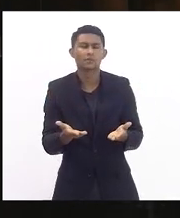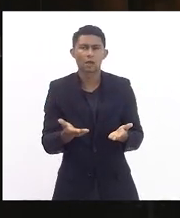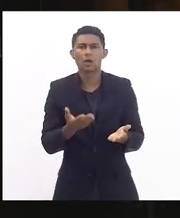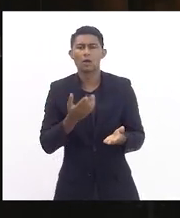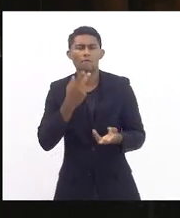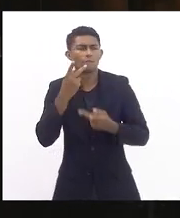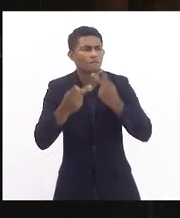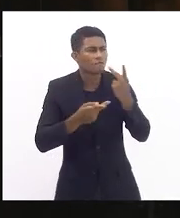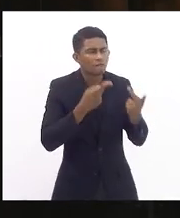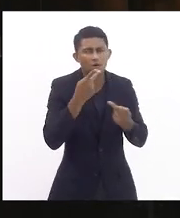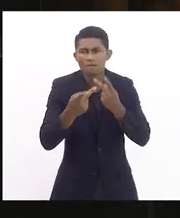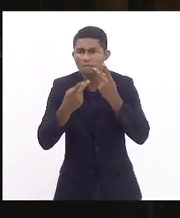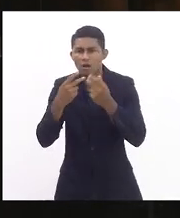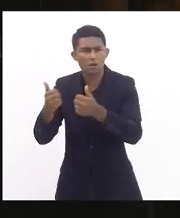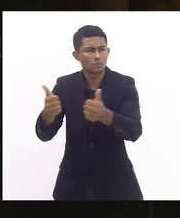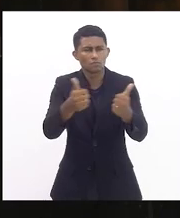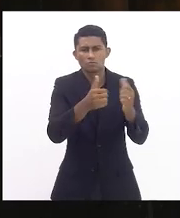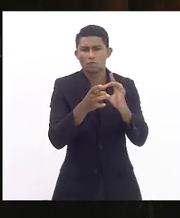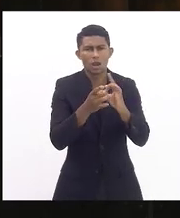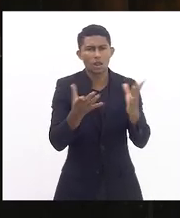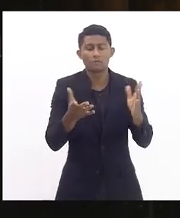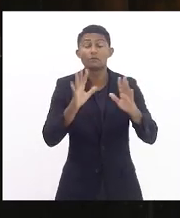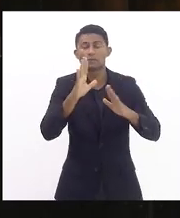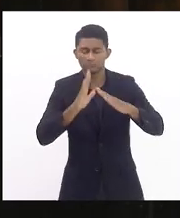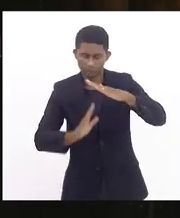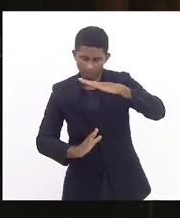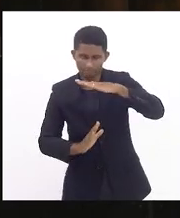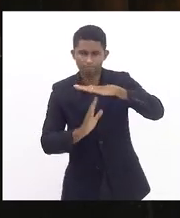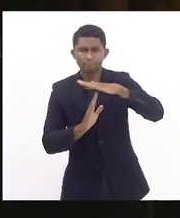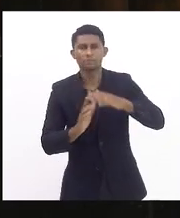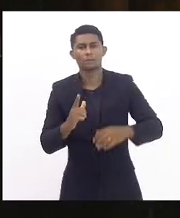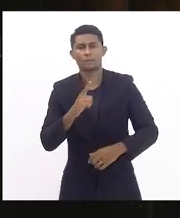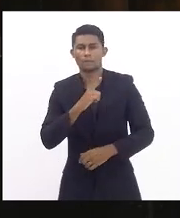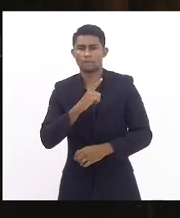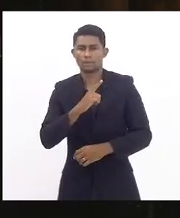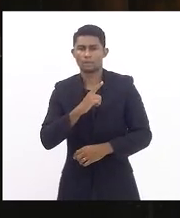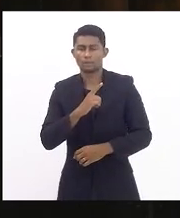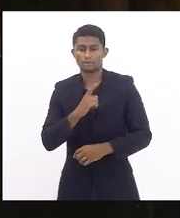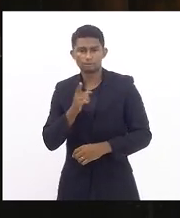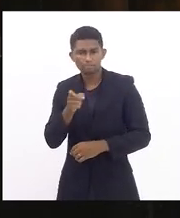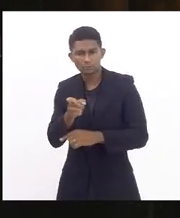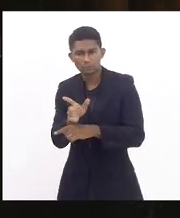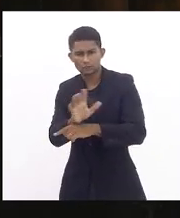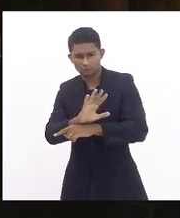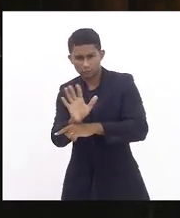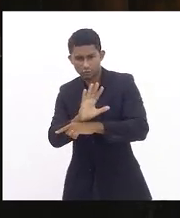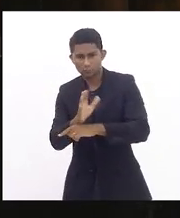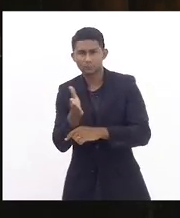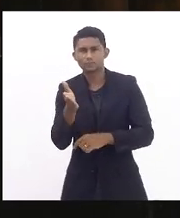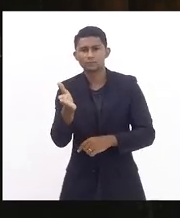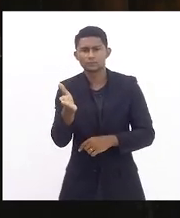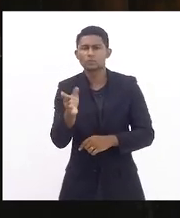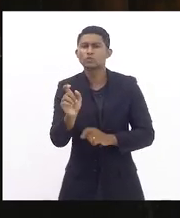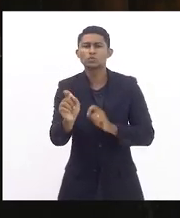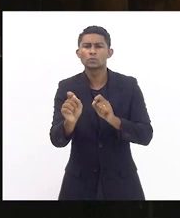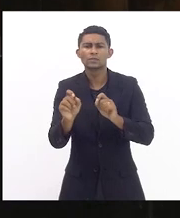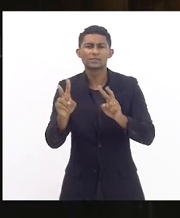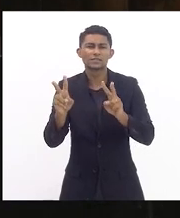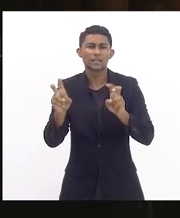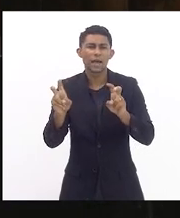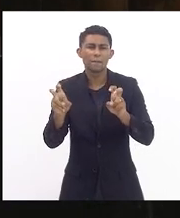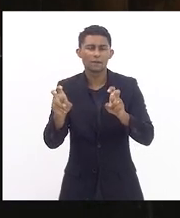defensável, mas isso tem um limite. O filme Como Ser o Pior Aluno,